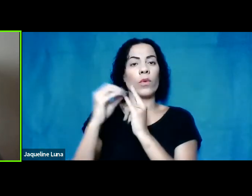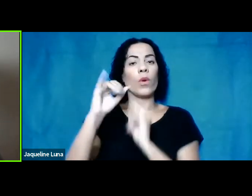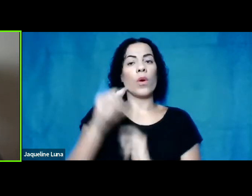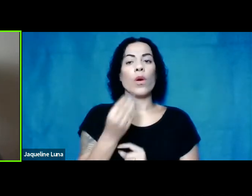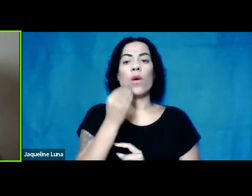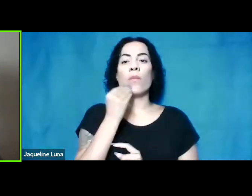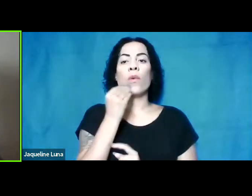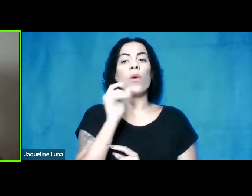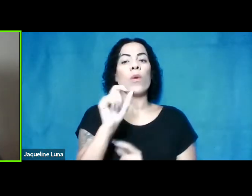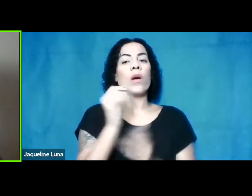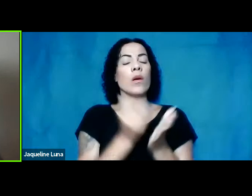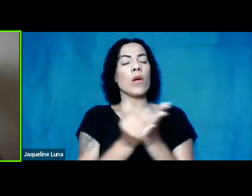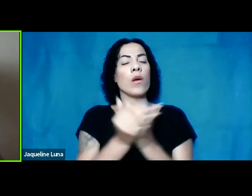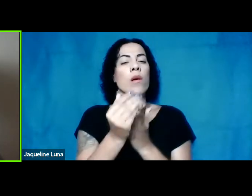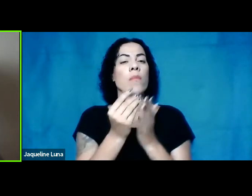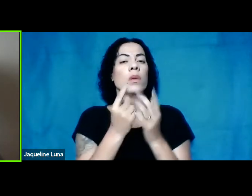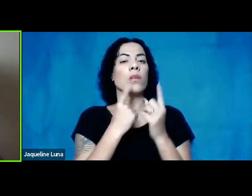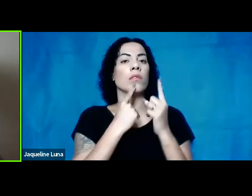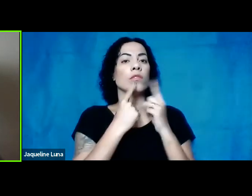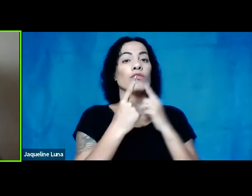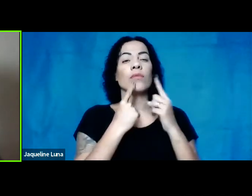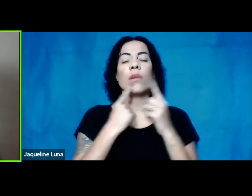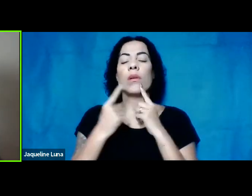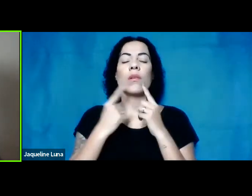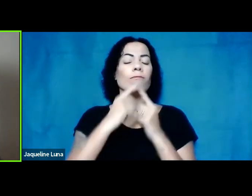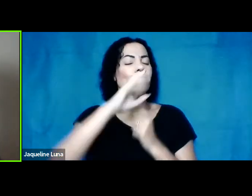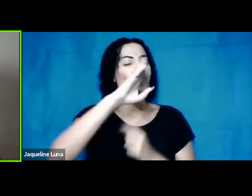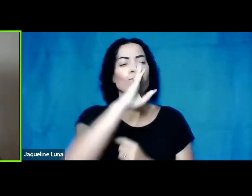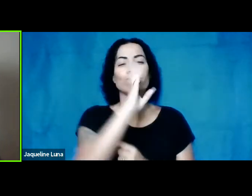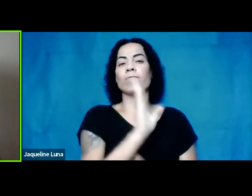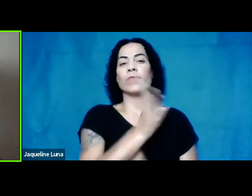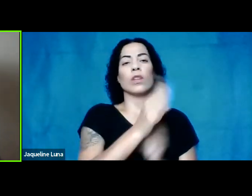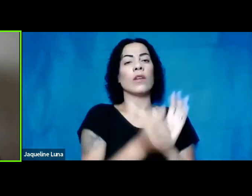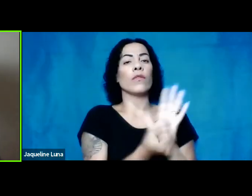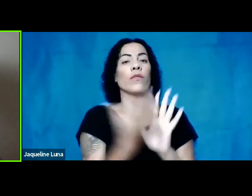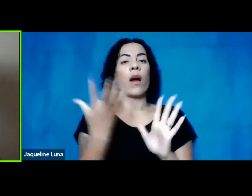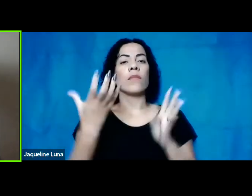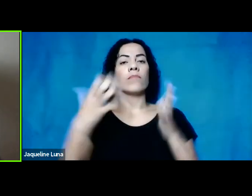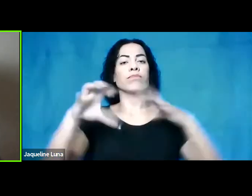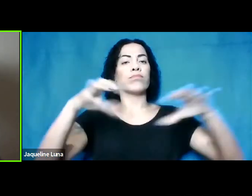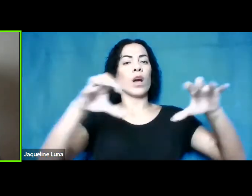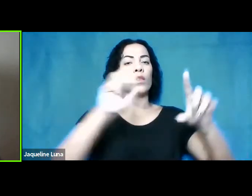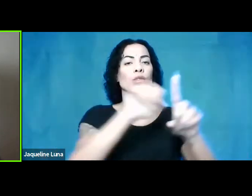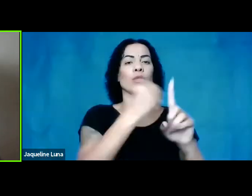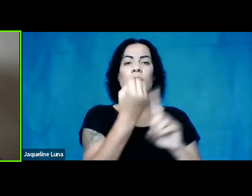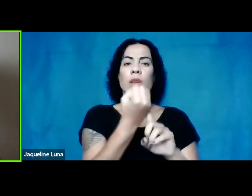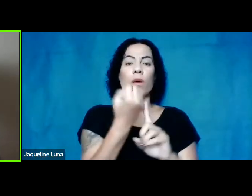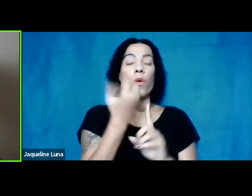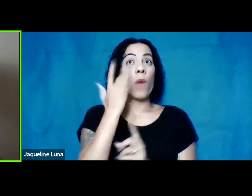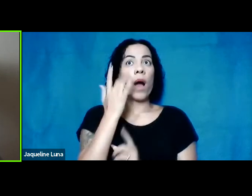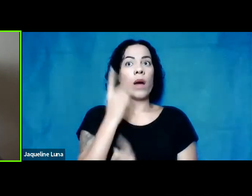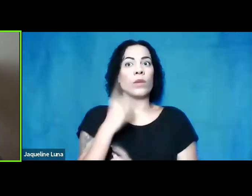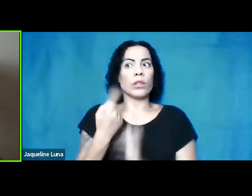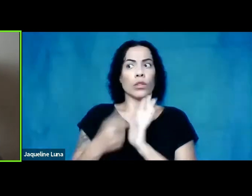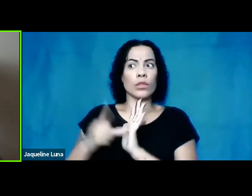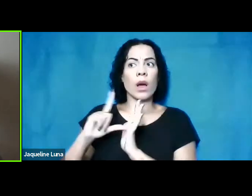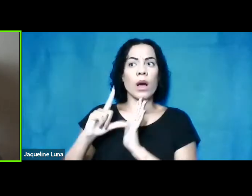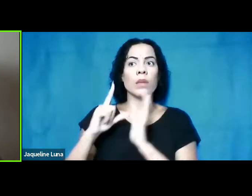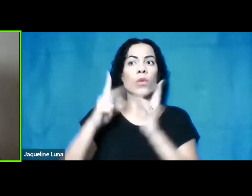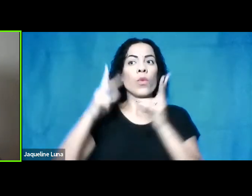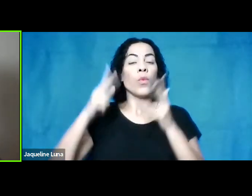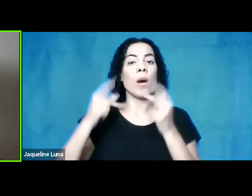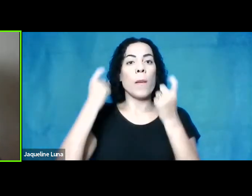estabelecer diálogos diretos com diversos segmentos sociais. Eu acho que a gente nunca ficou tão preocupado em falar com